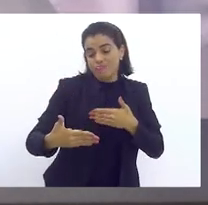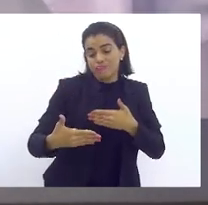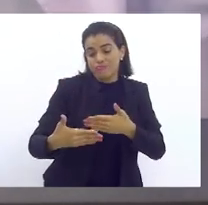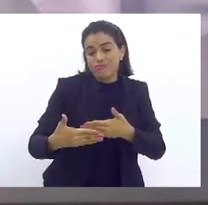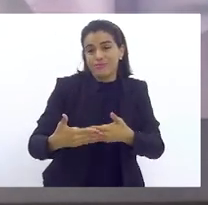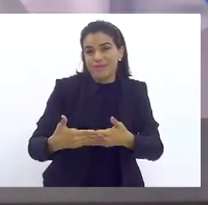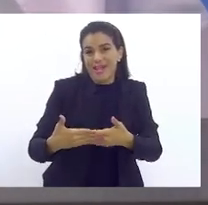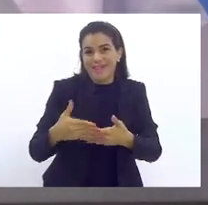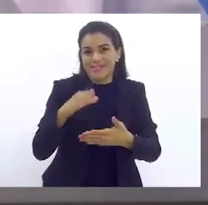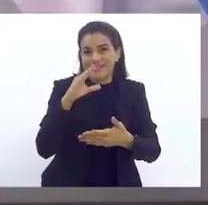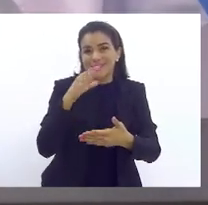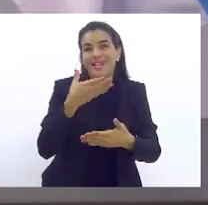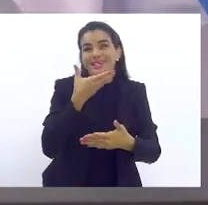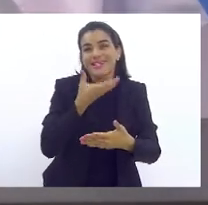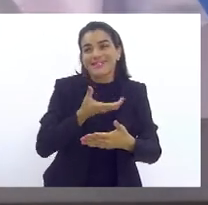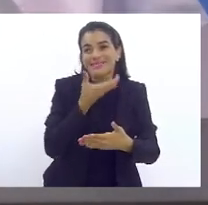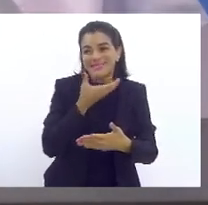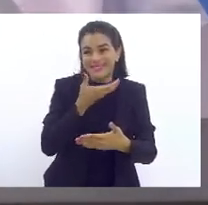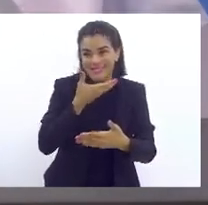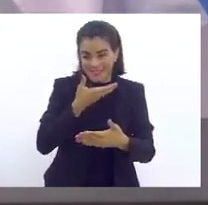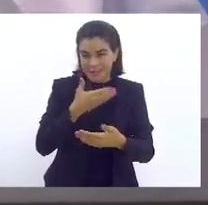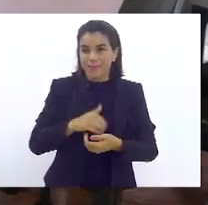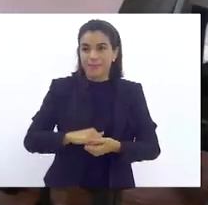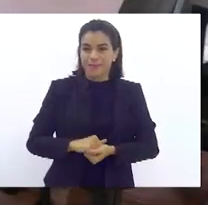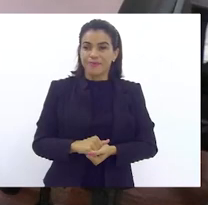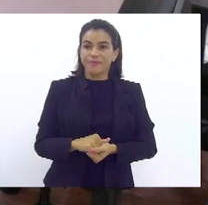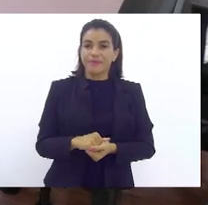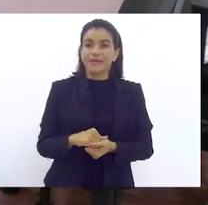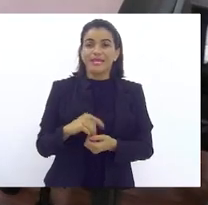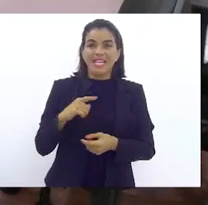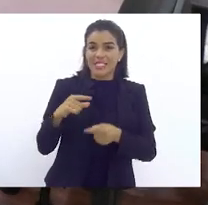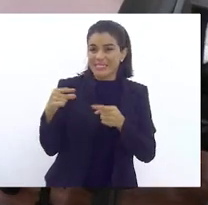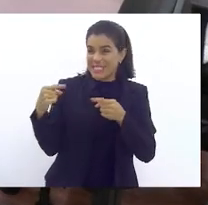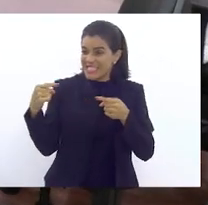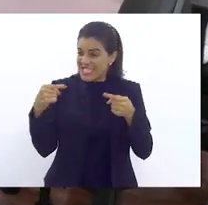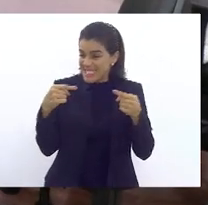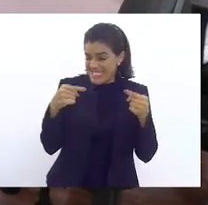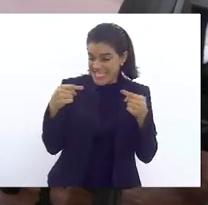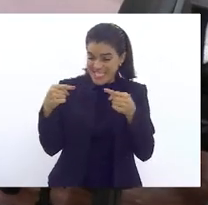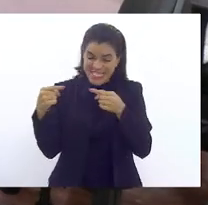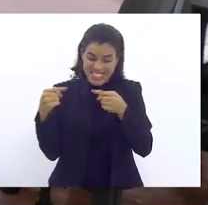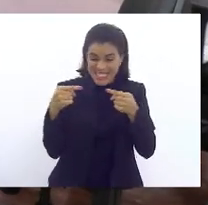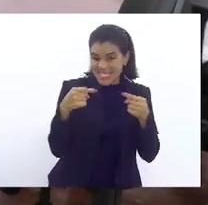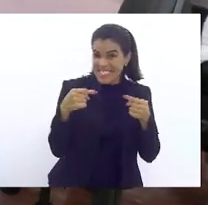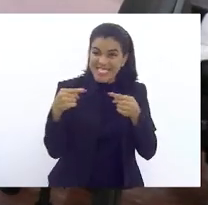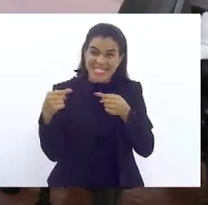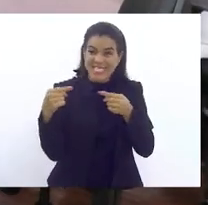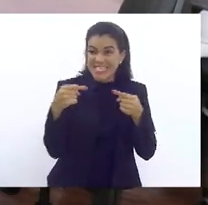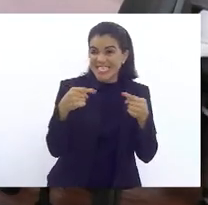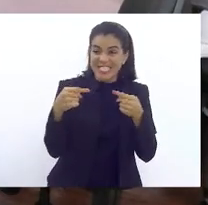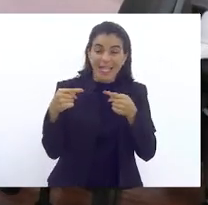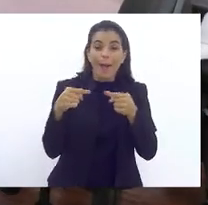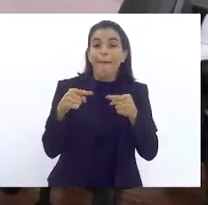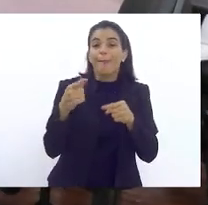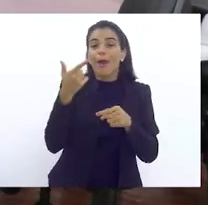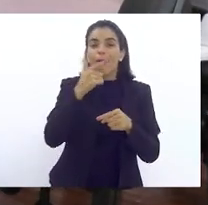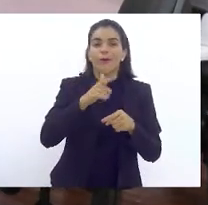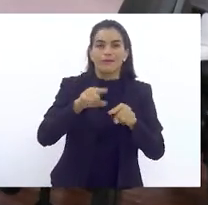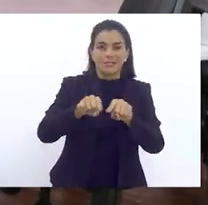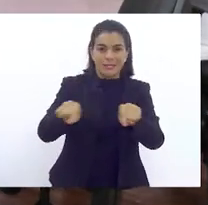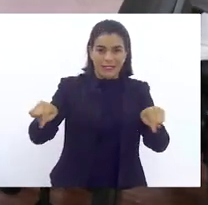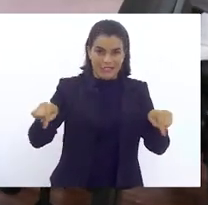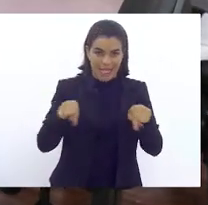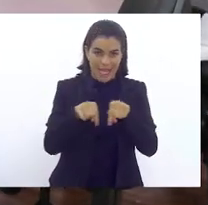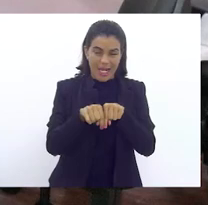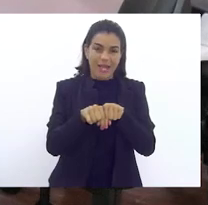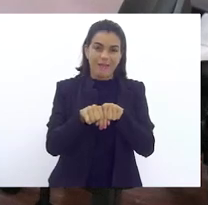do fim do ano né e aqui a gente disputa até as salas só para vocês terem uma ideia para que a gente possa fazer uma